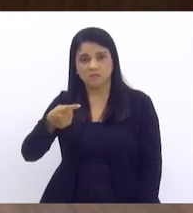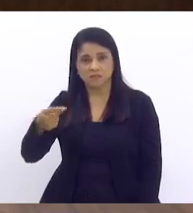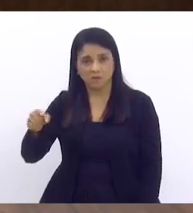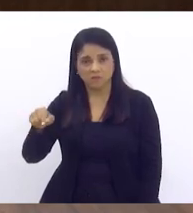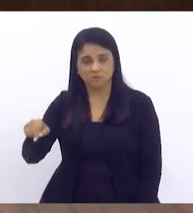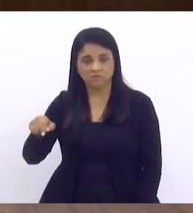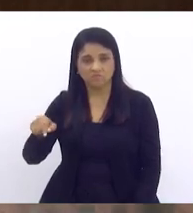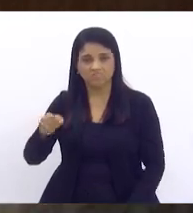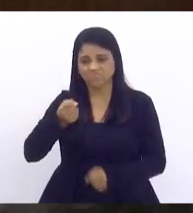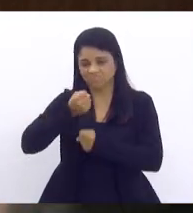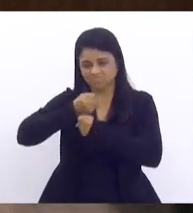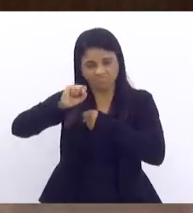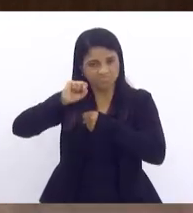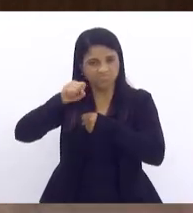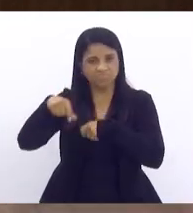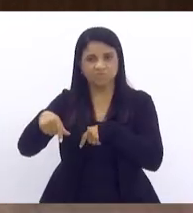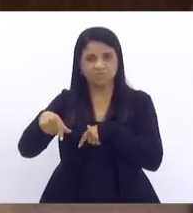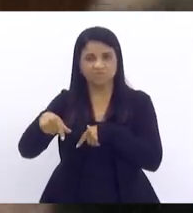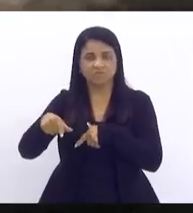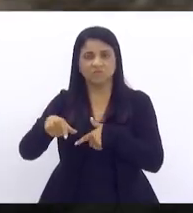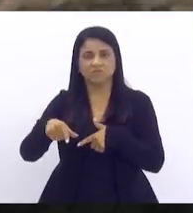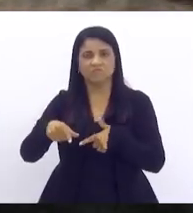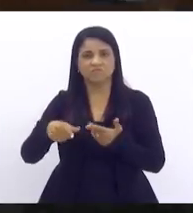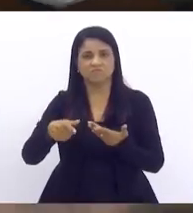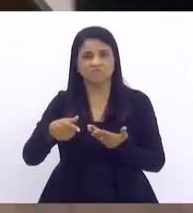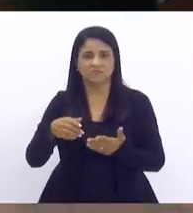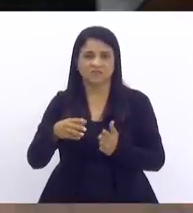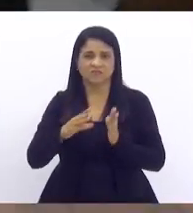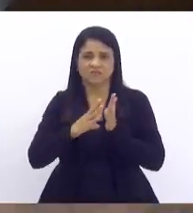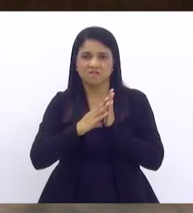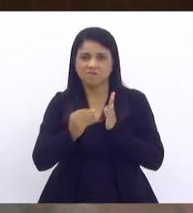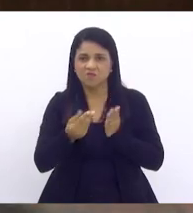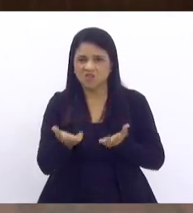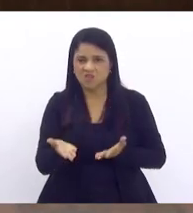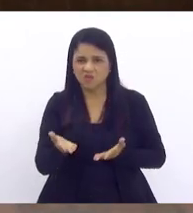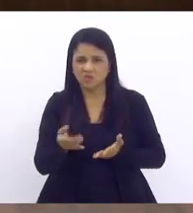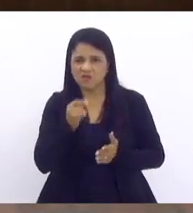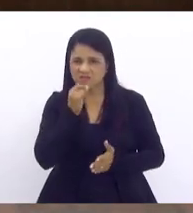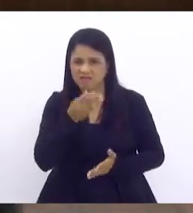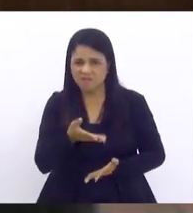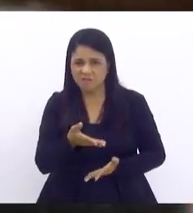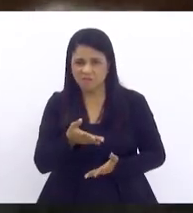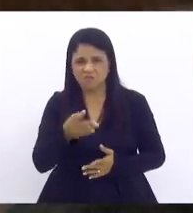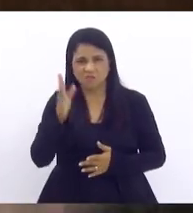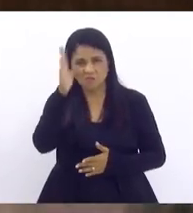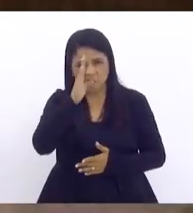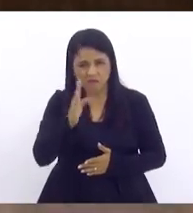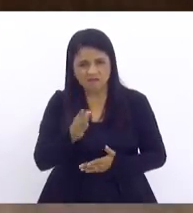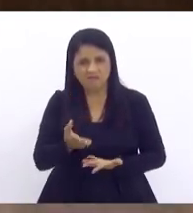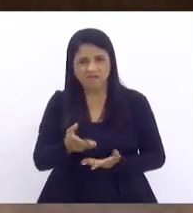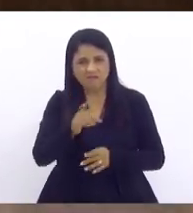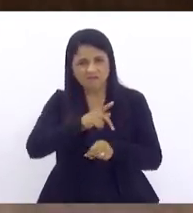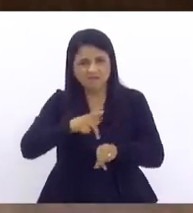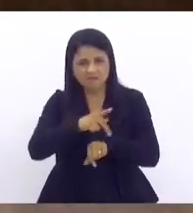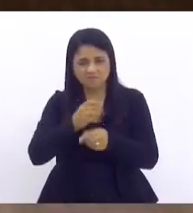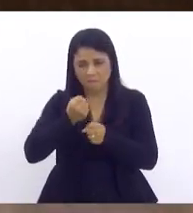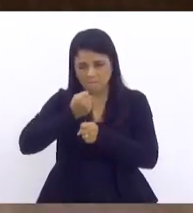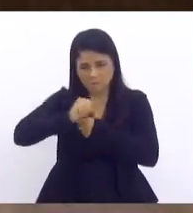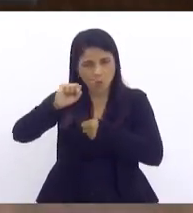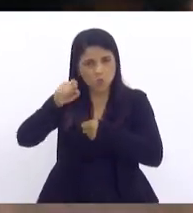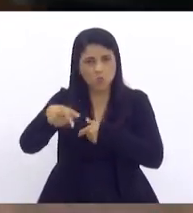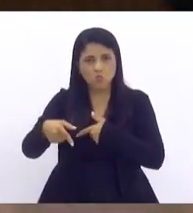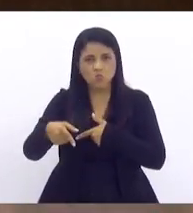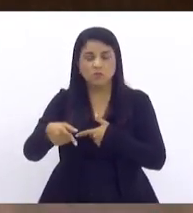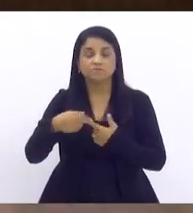possa ser repudiado no nosso país. Outra questão é agradecer a